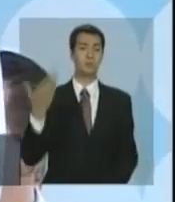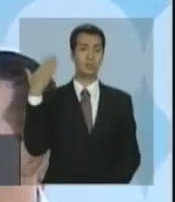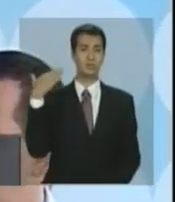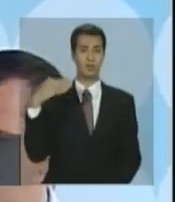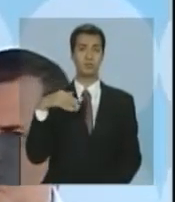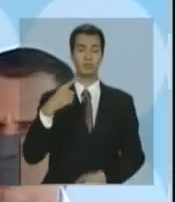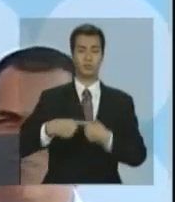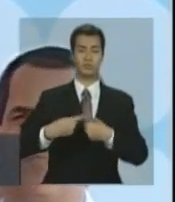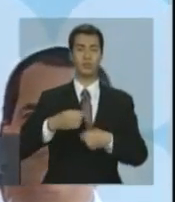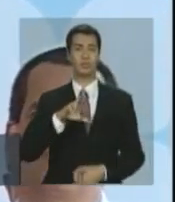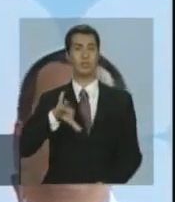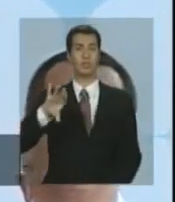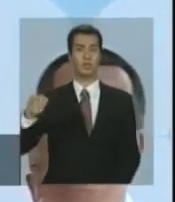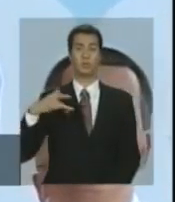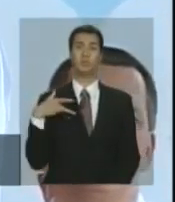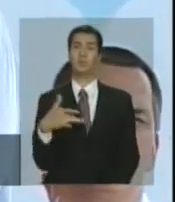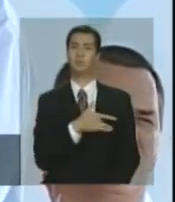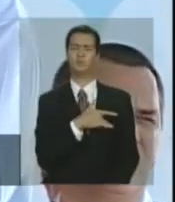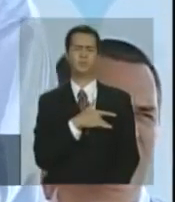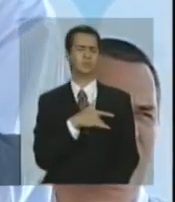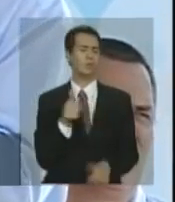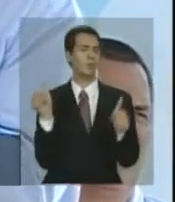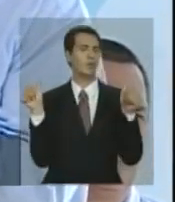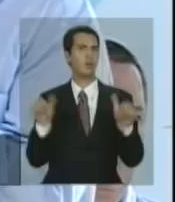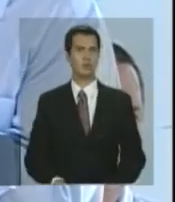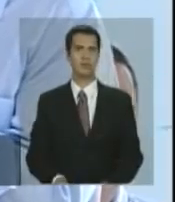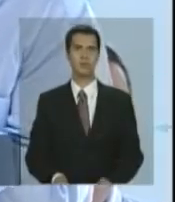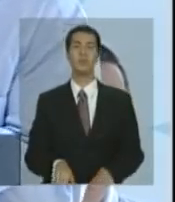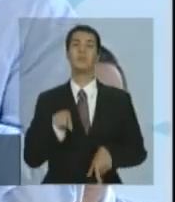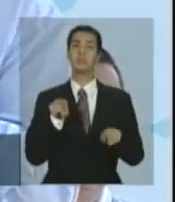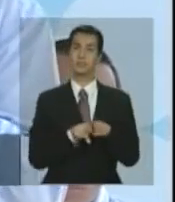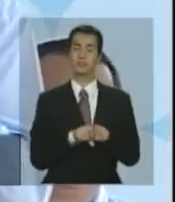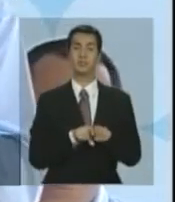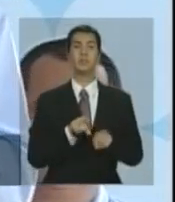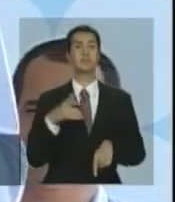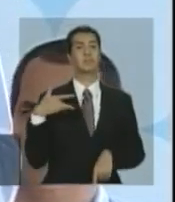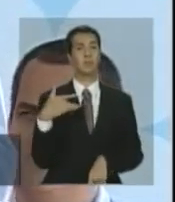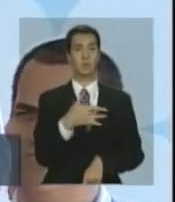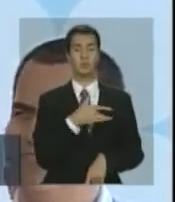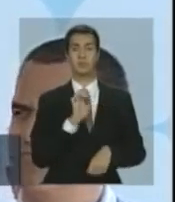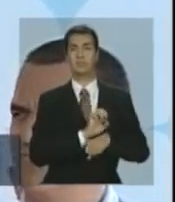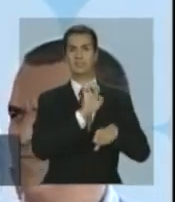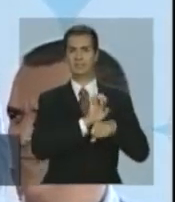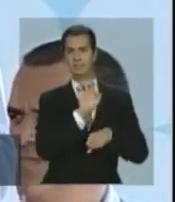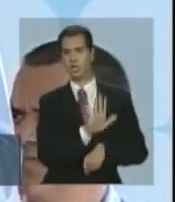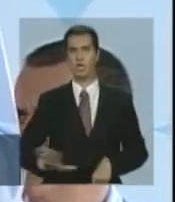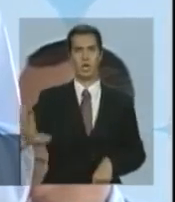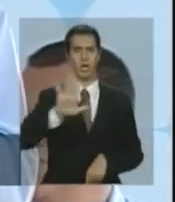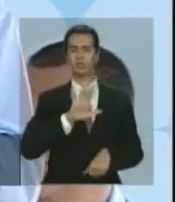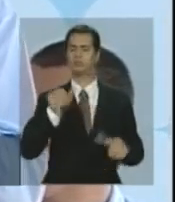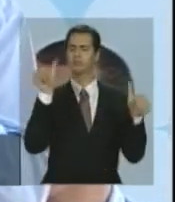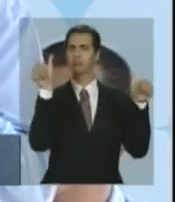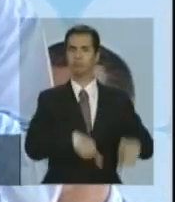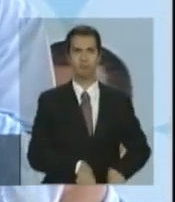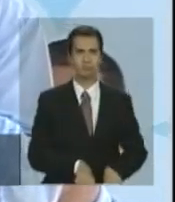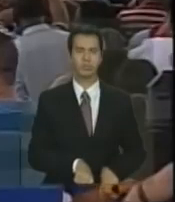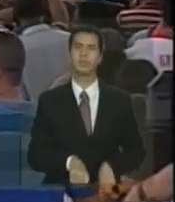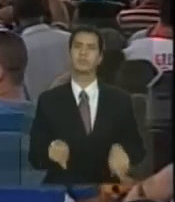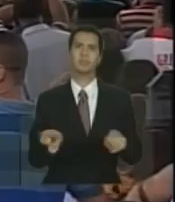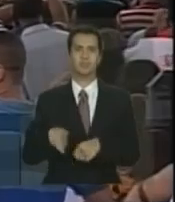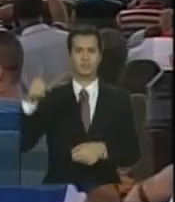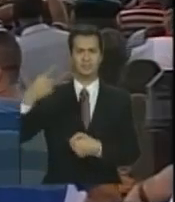Janeiro era uma vergonha. A saúde estadual era uma vergonha. A saúde da cidade